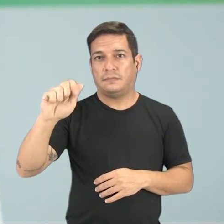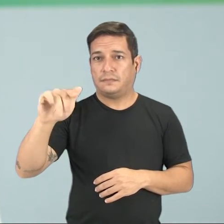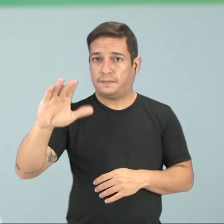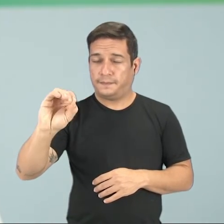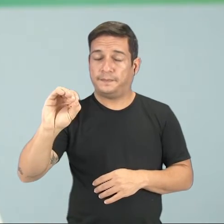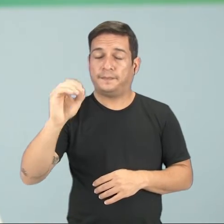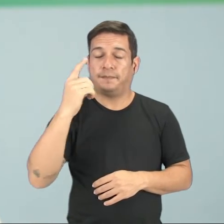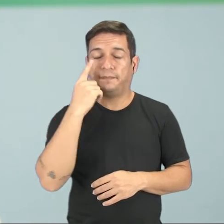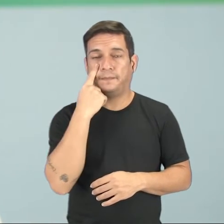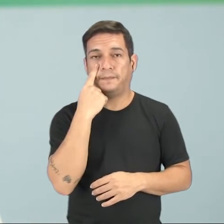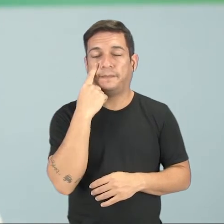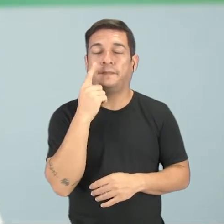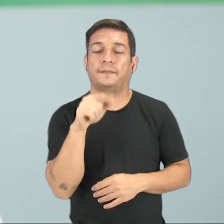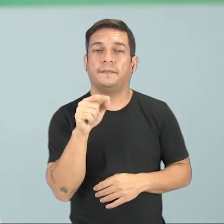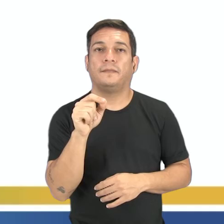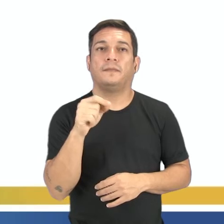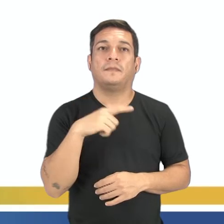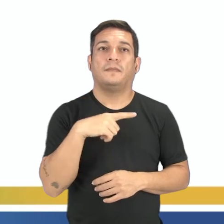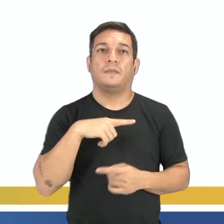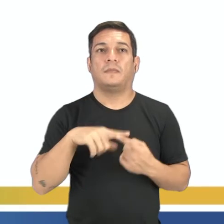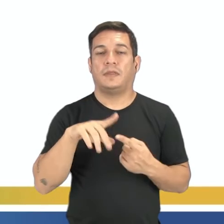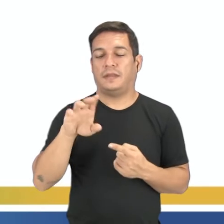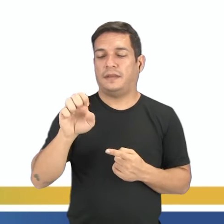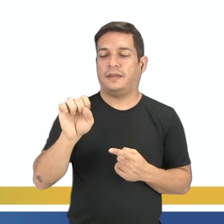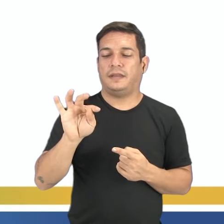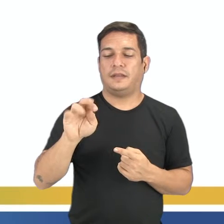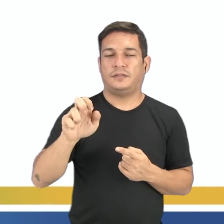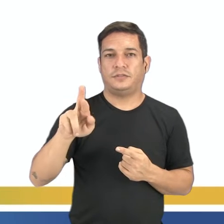transesterificação? É quando um éster,